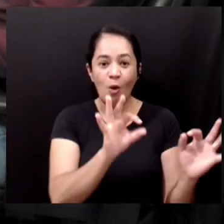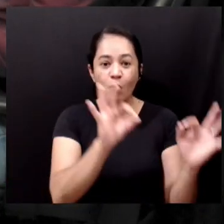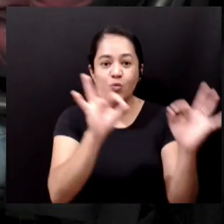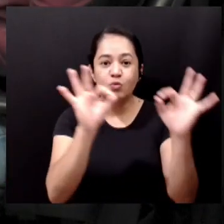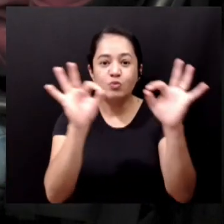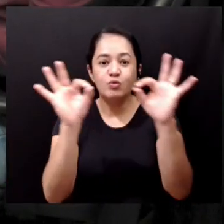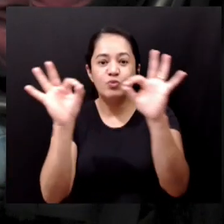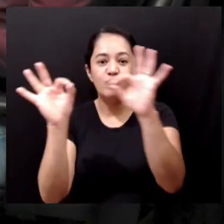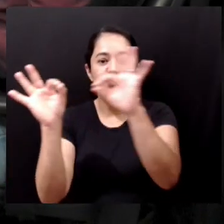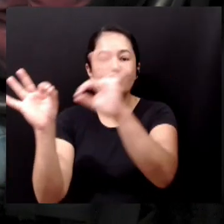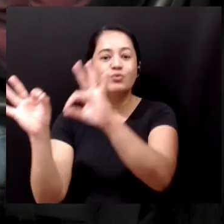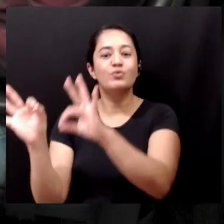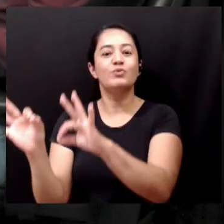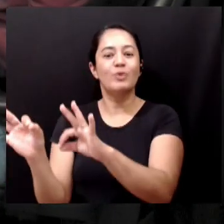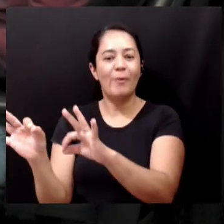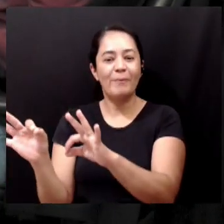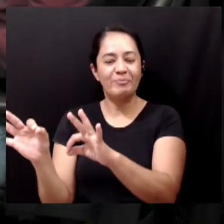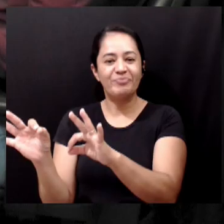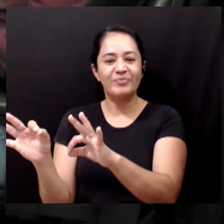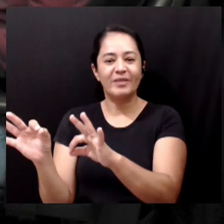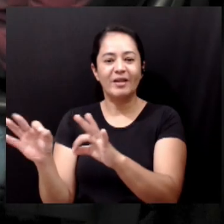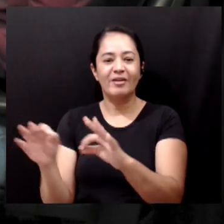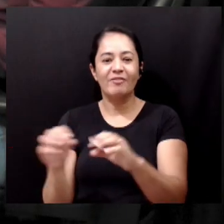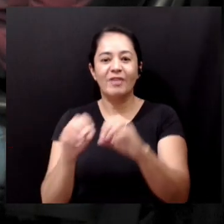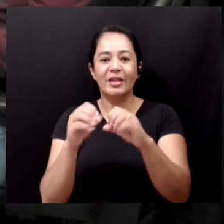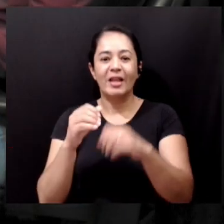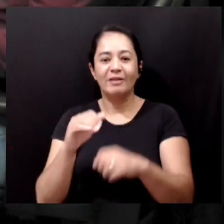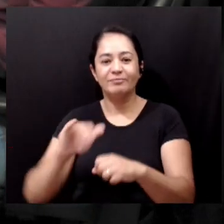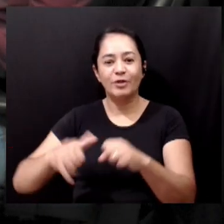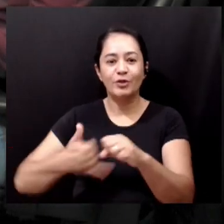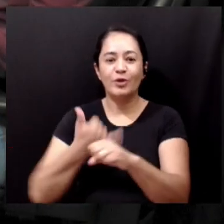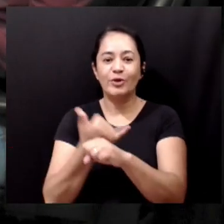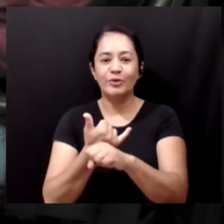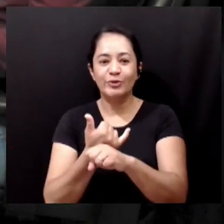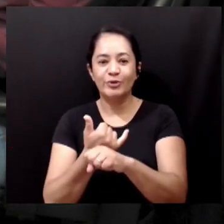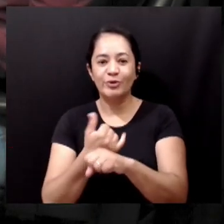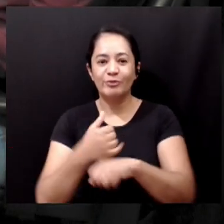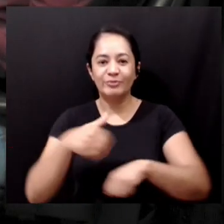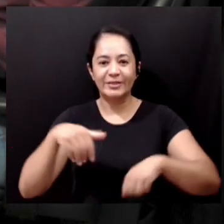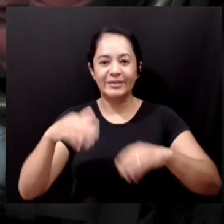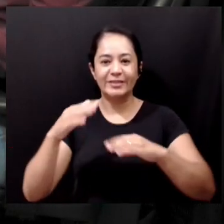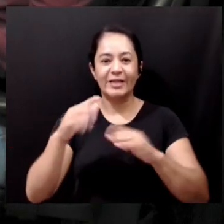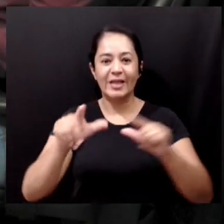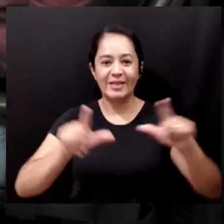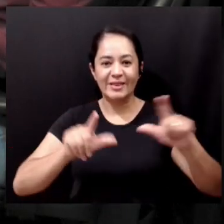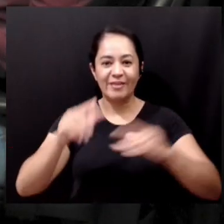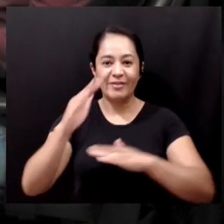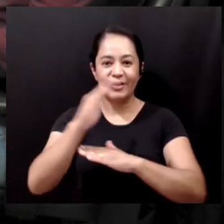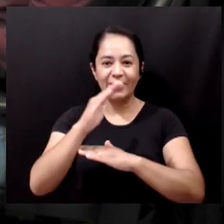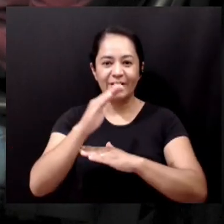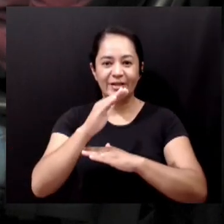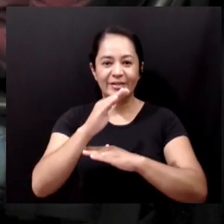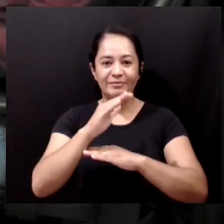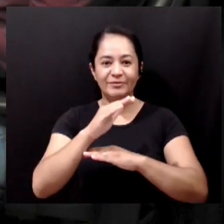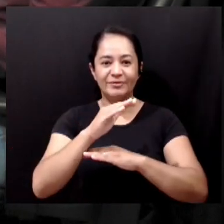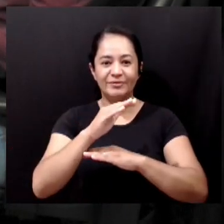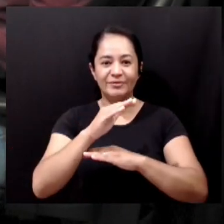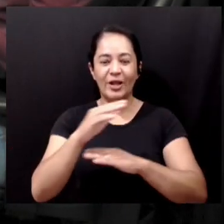Casa do Povo, entre lá no youtube.com/TV Câmara Campinas, playlist Na Casa do Povo, e você